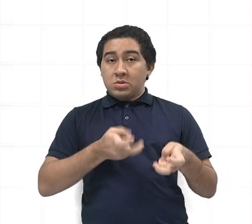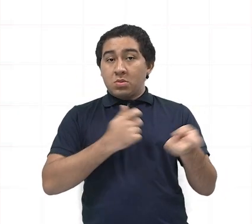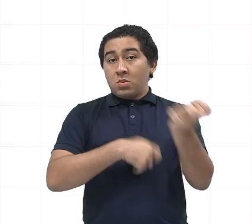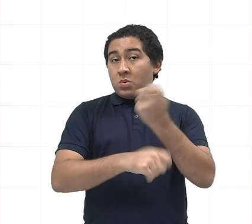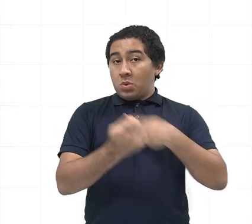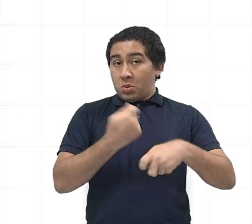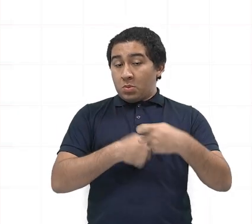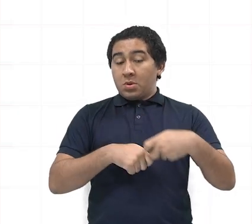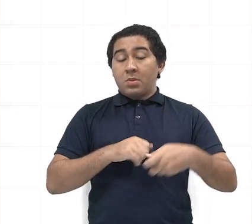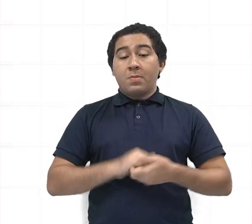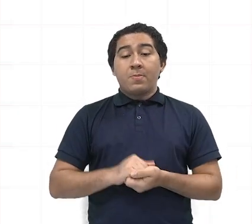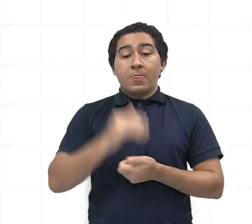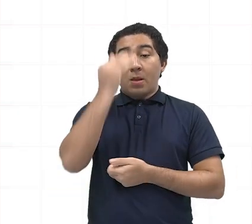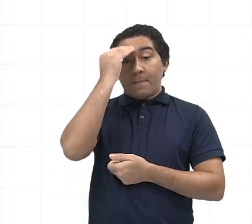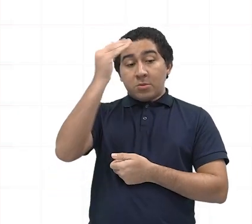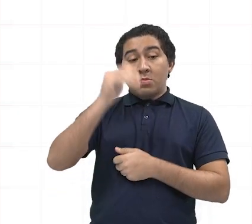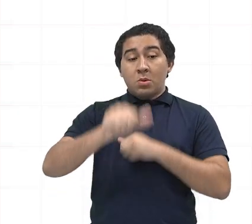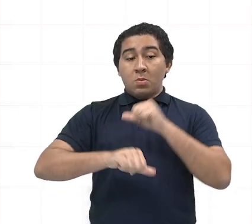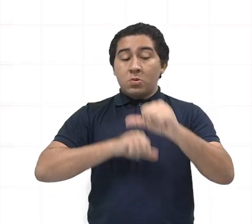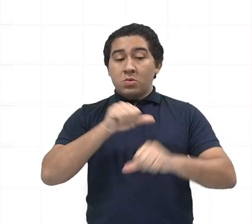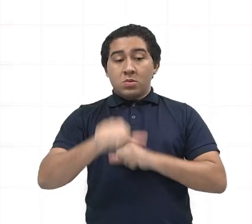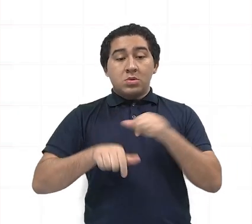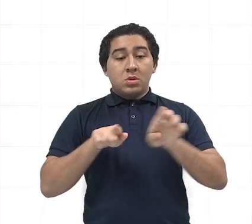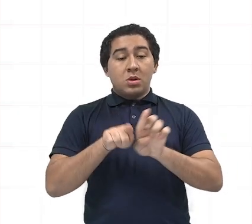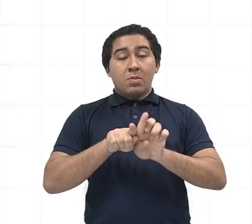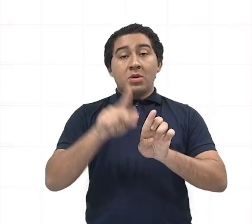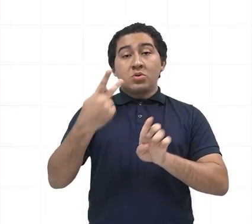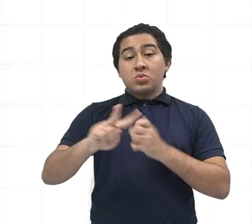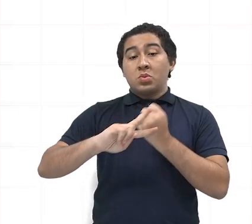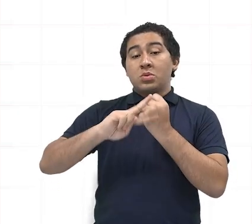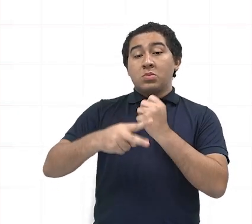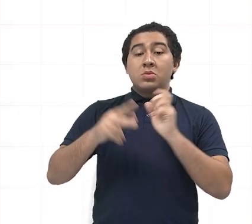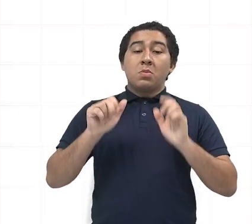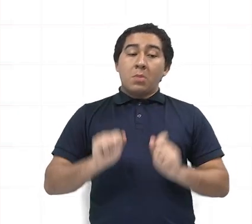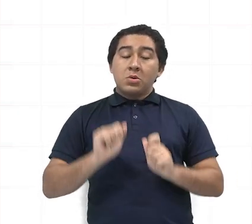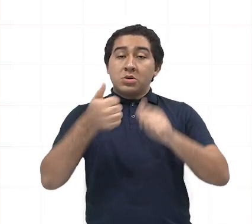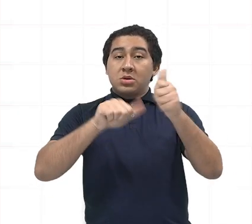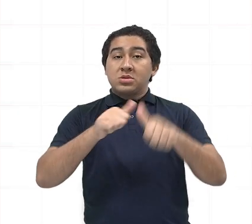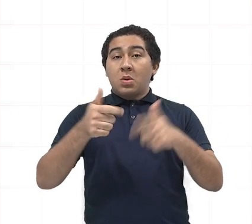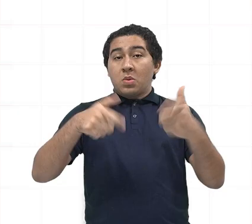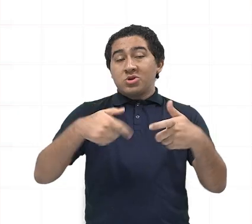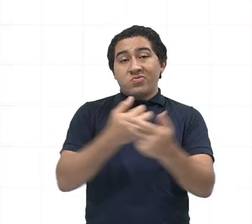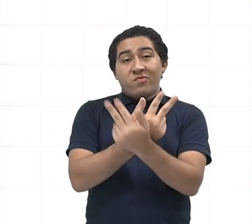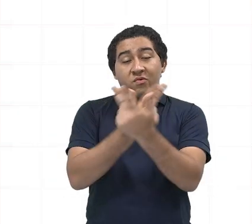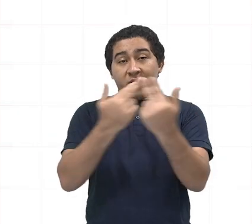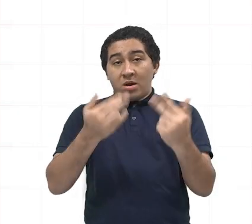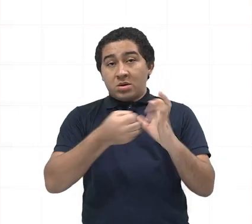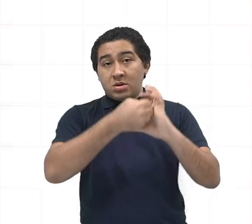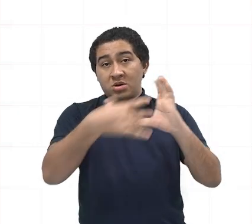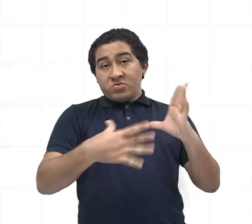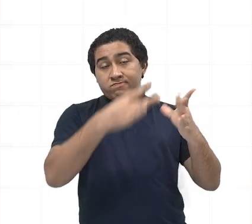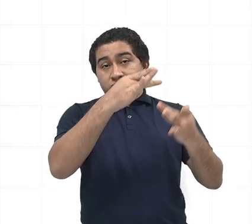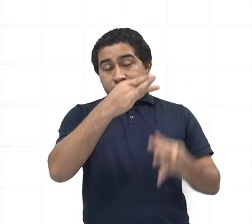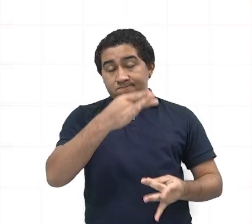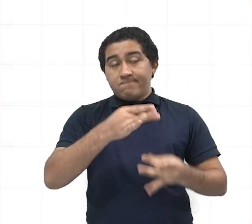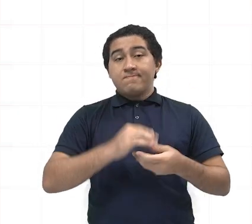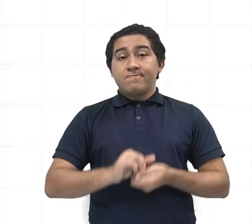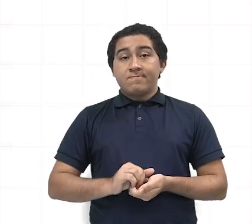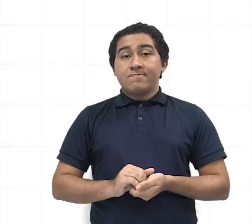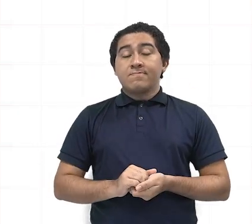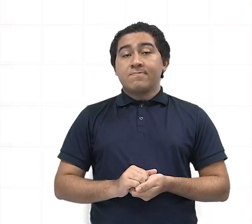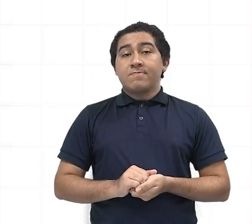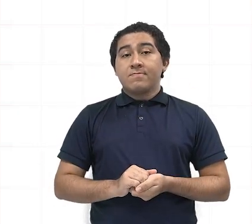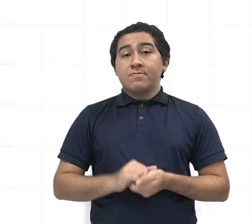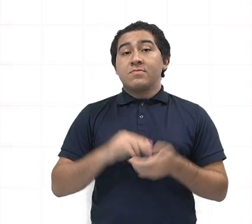econômica. As principais mudanças e seus efeitos podem ser analisados em diversos aspectos, ou